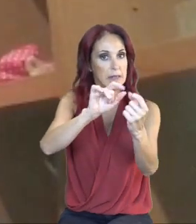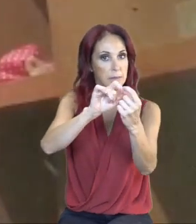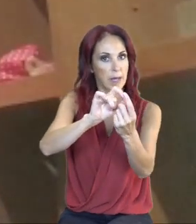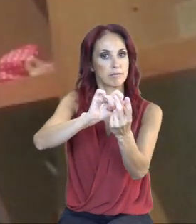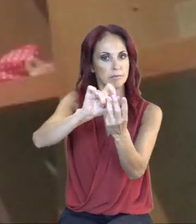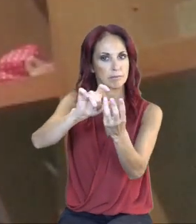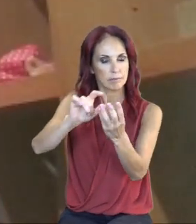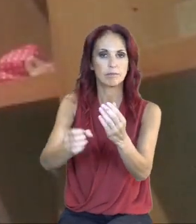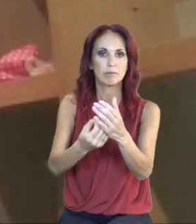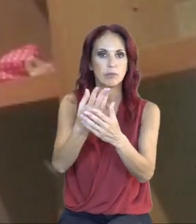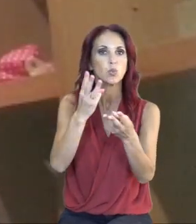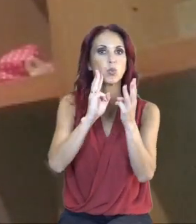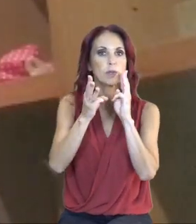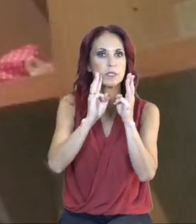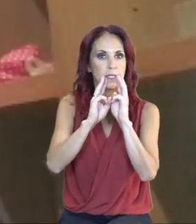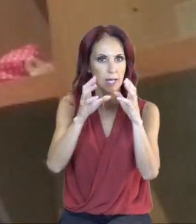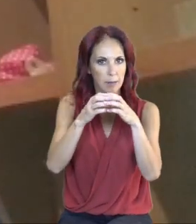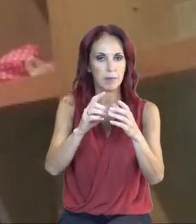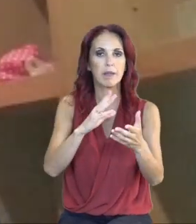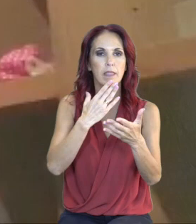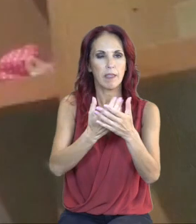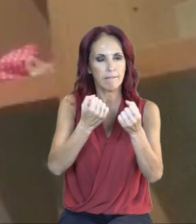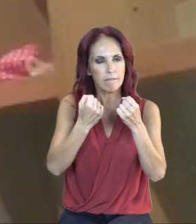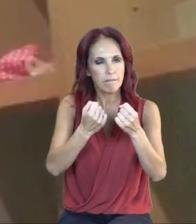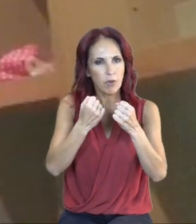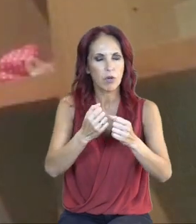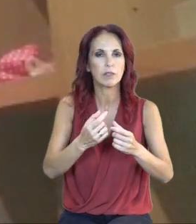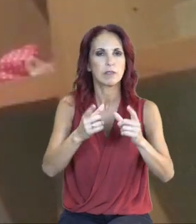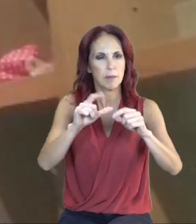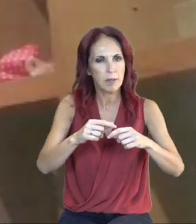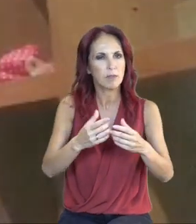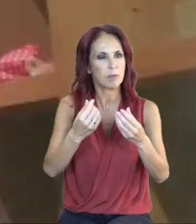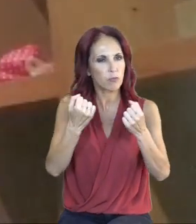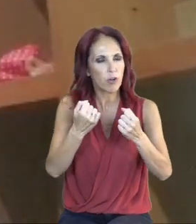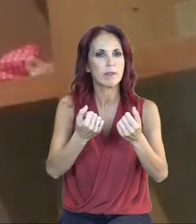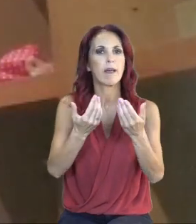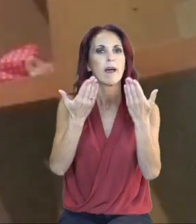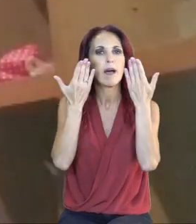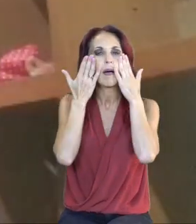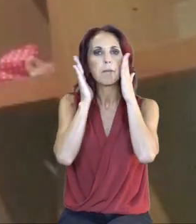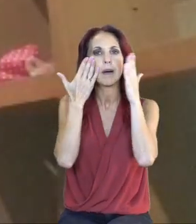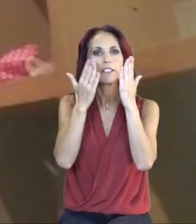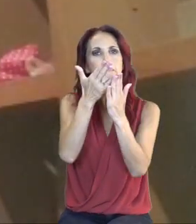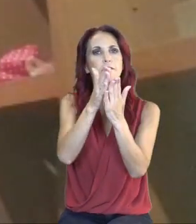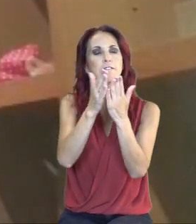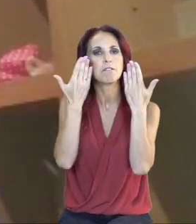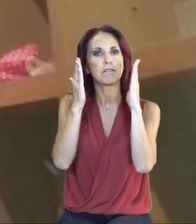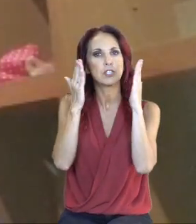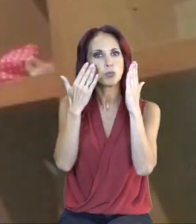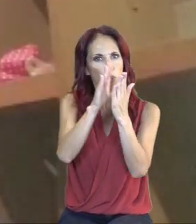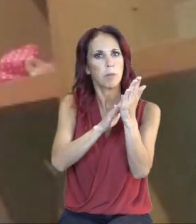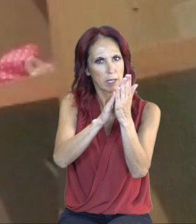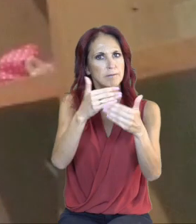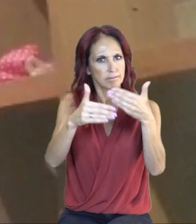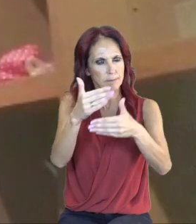Nesse sentido, foram enviados imensos e-mails, foram criados grupos de WhatsApp e fortalecemos, digamos, também a dinamização da nossa página